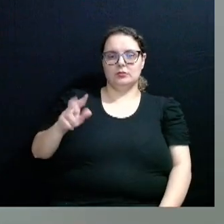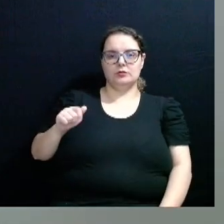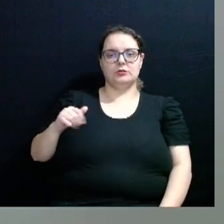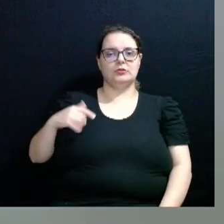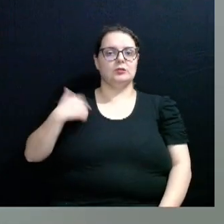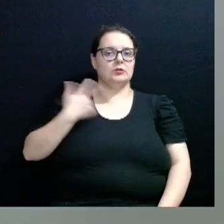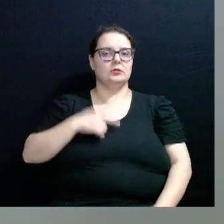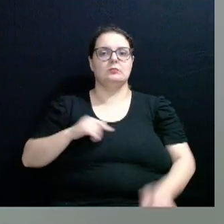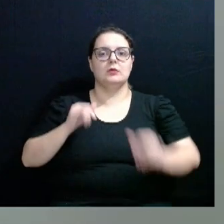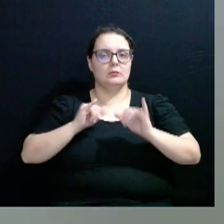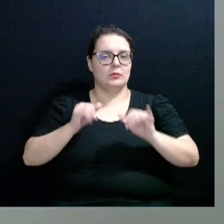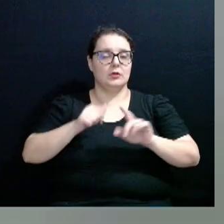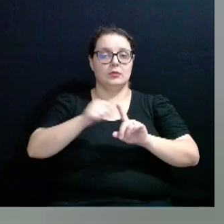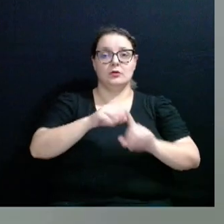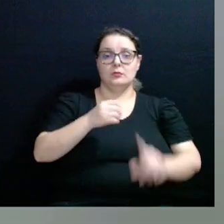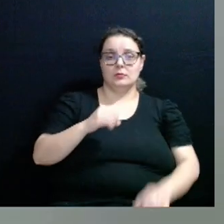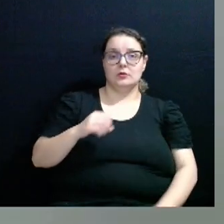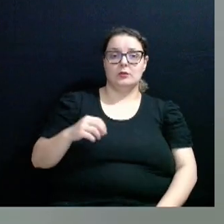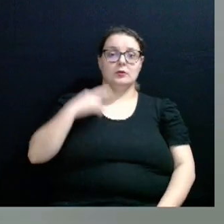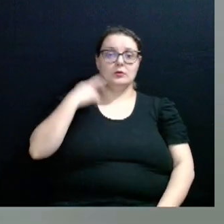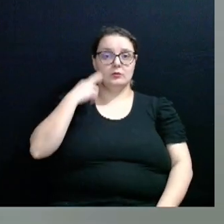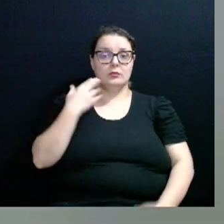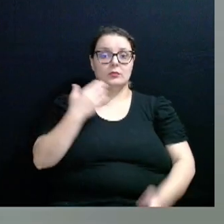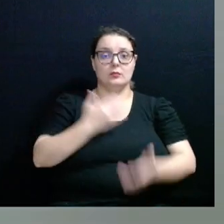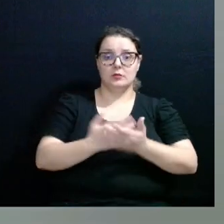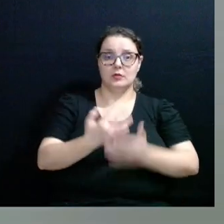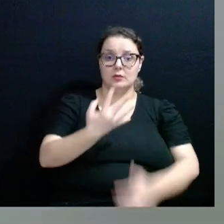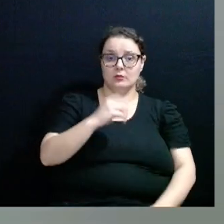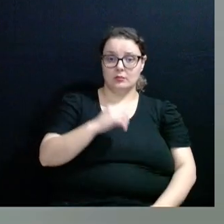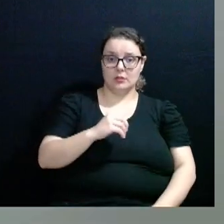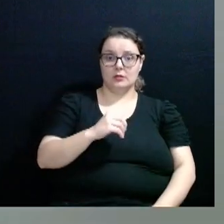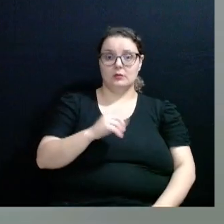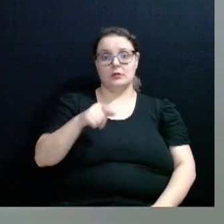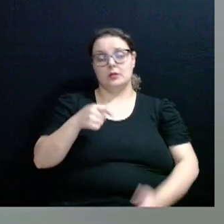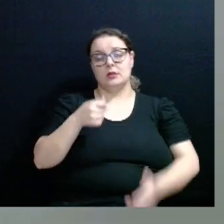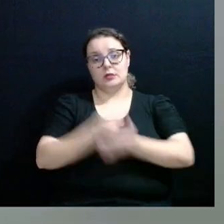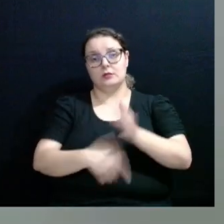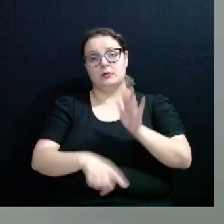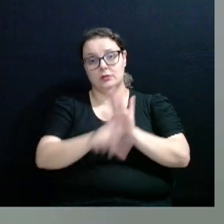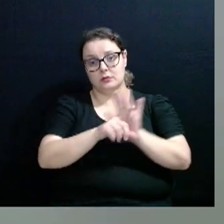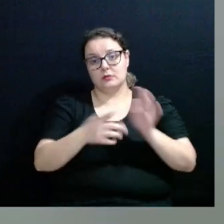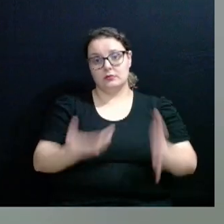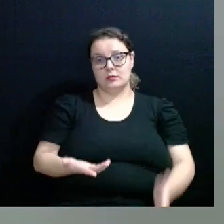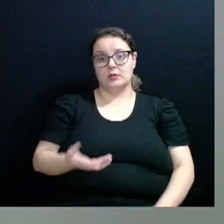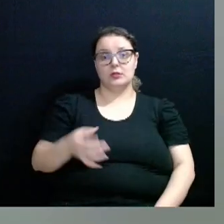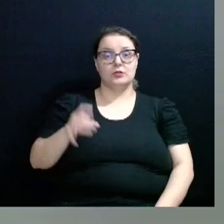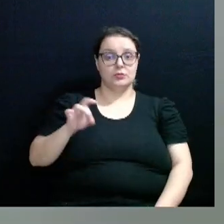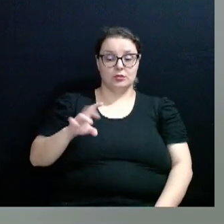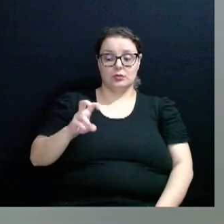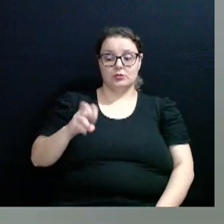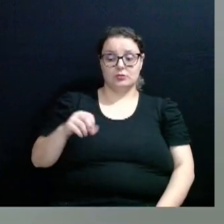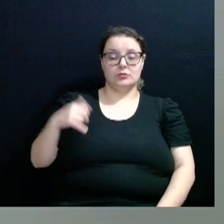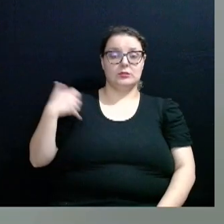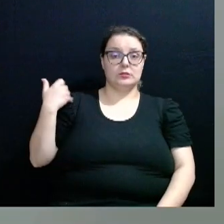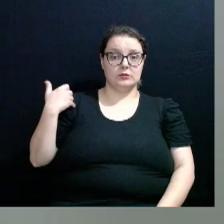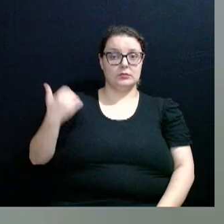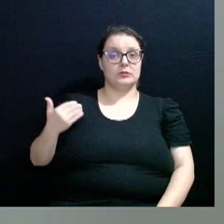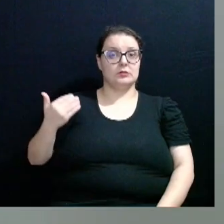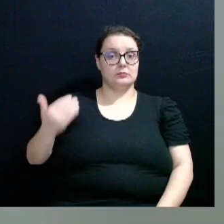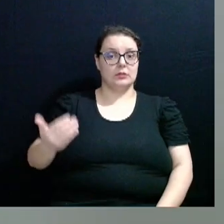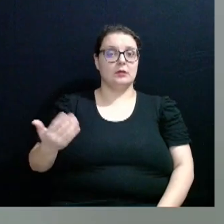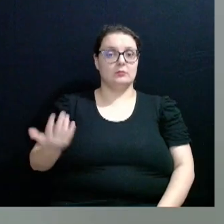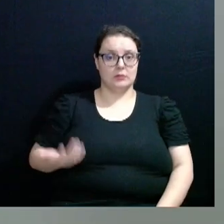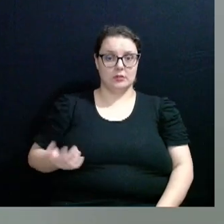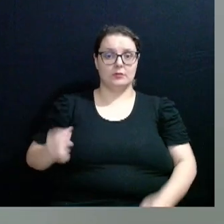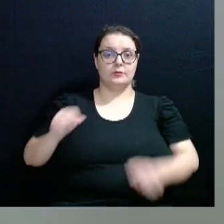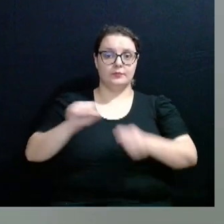Rosa mamografia a partir dos 40, ela era garantida por lei apenas a partir dos 50 anos e realizada antes dos 50